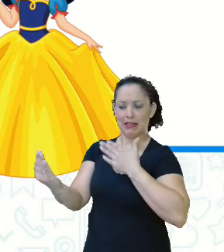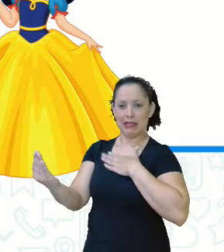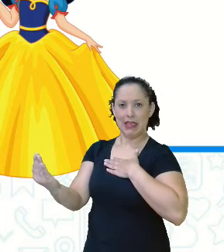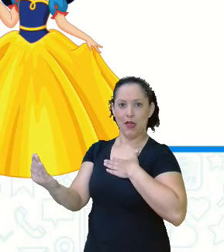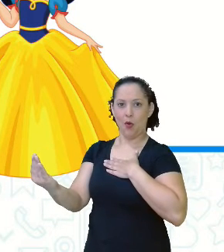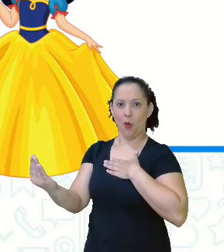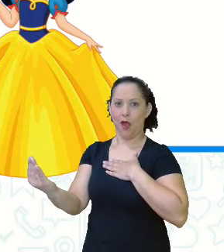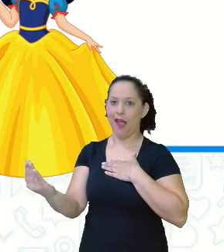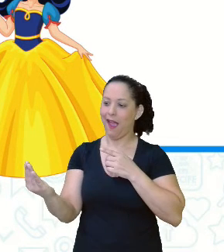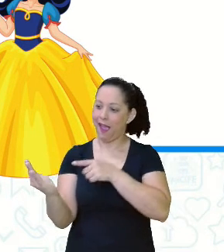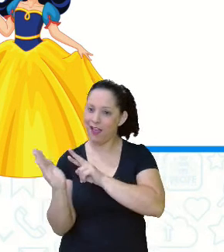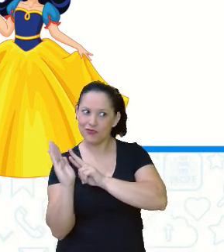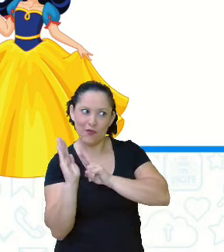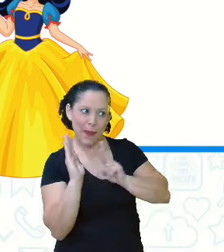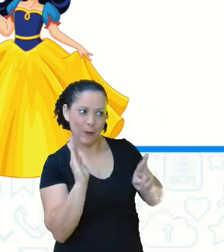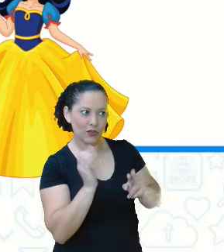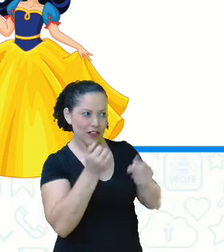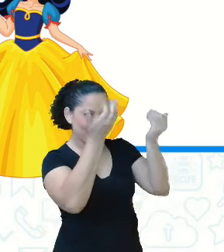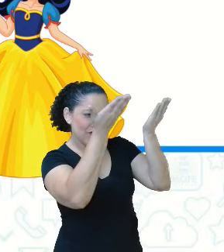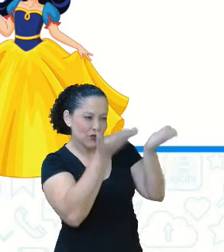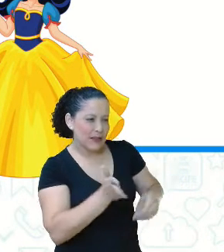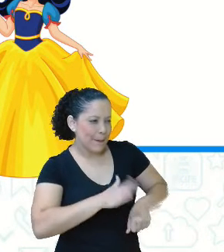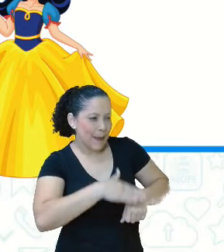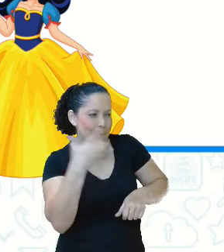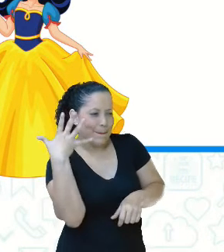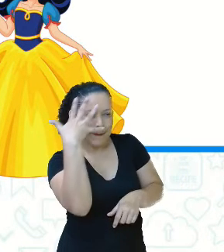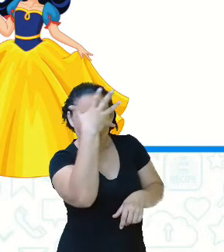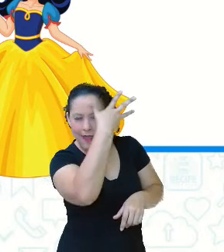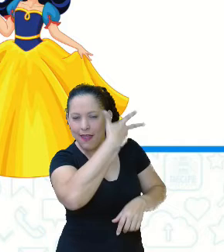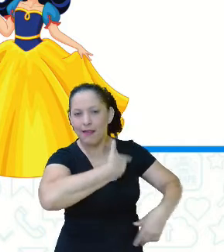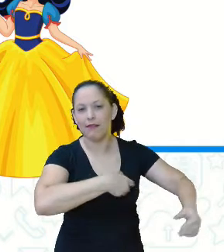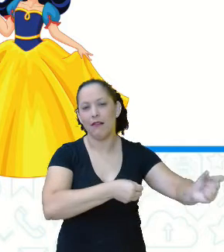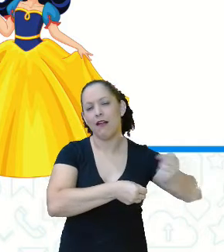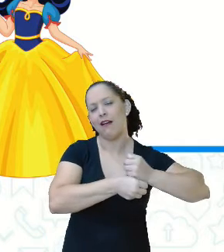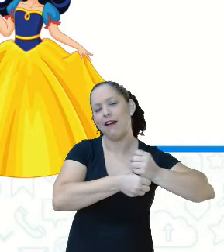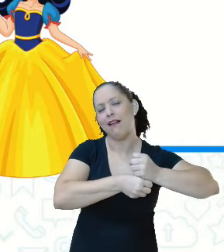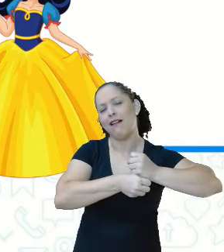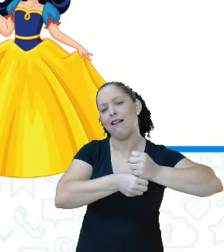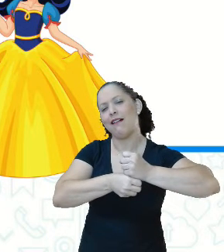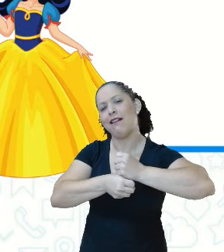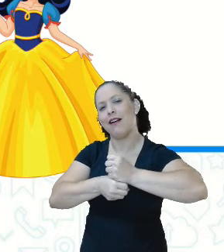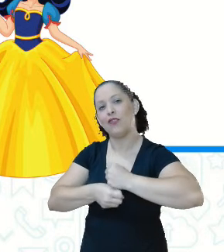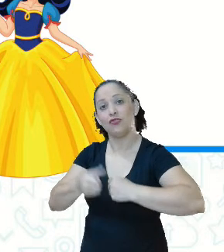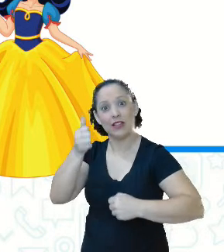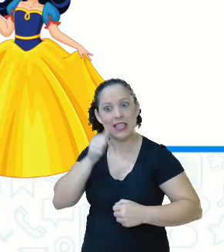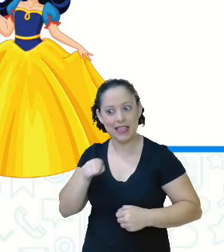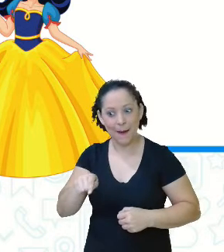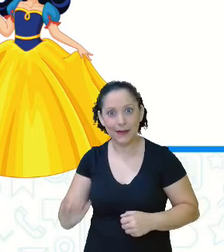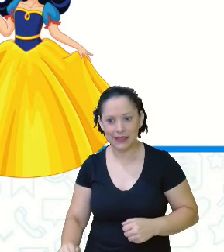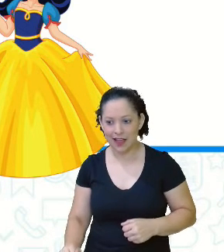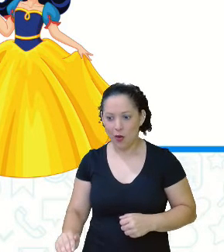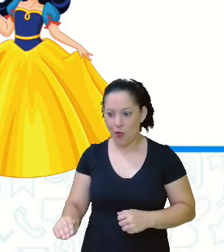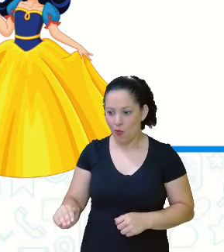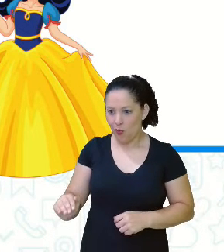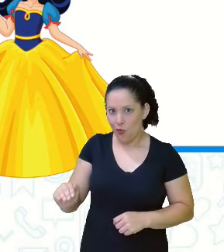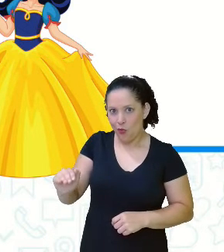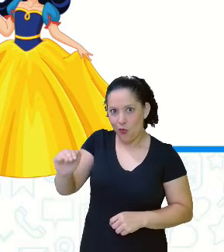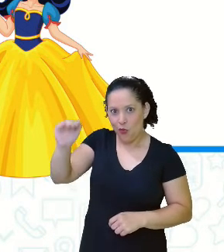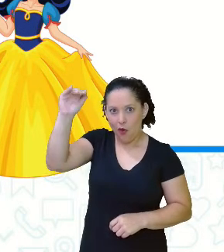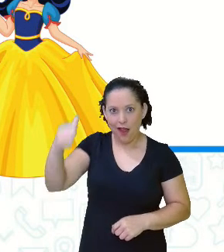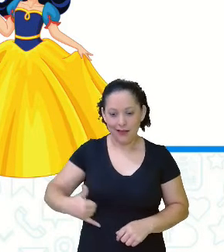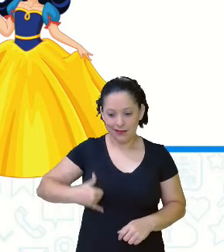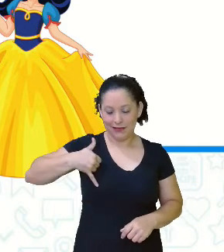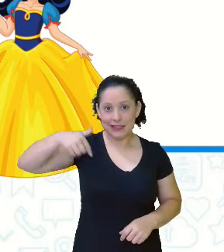és a mais bela, minha rainha. Os anos passaram e Branca de Neve foi crescendo. Aos 7 anos de